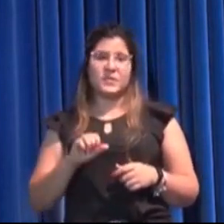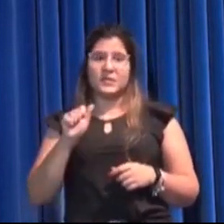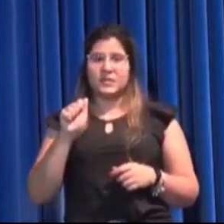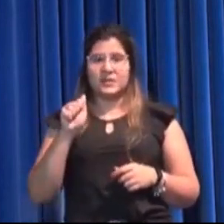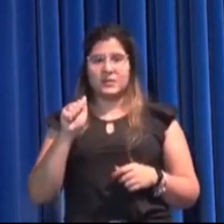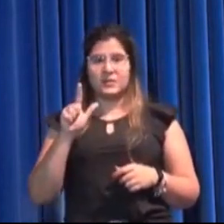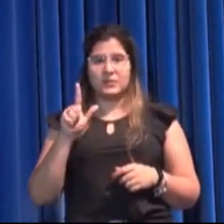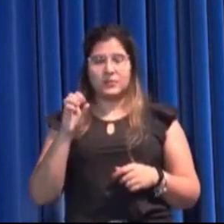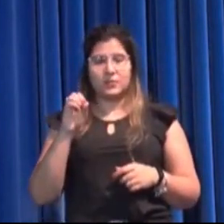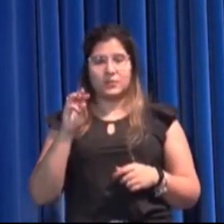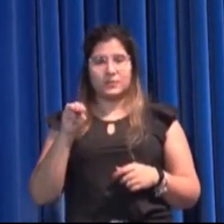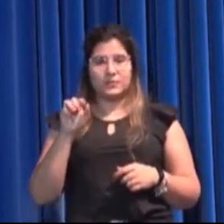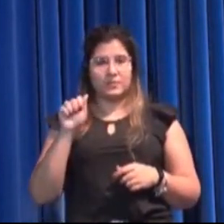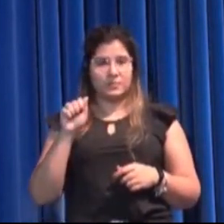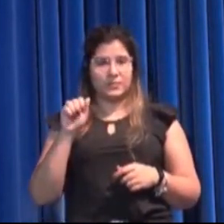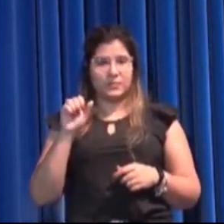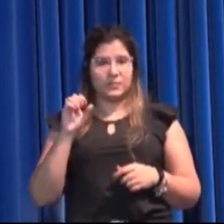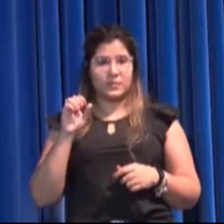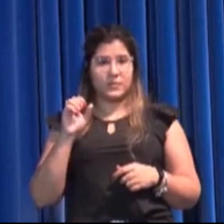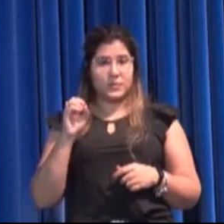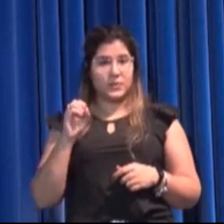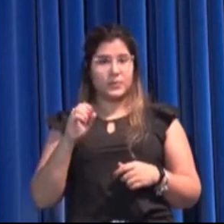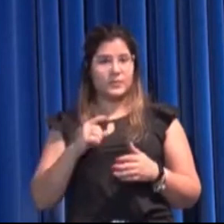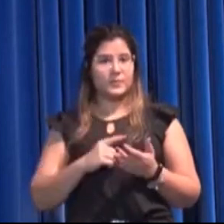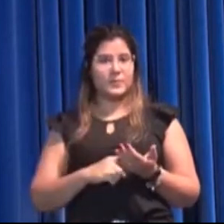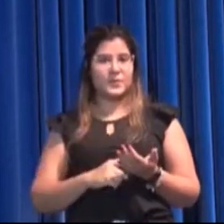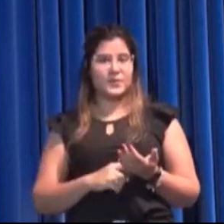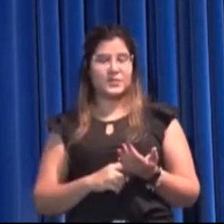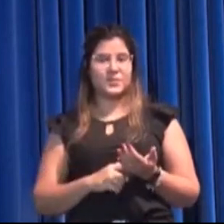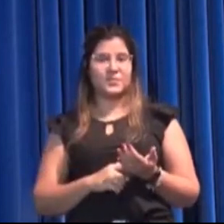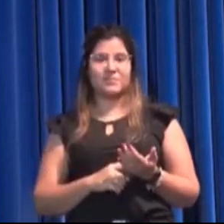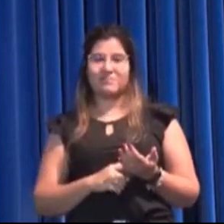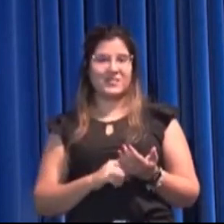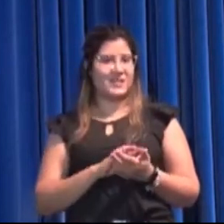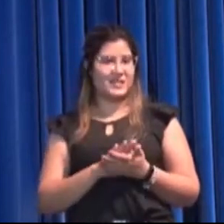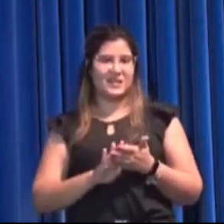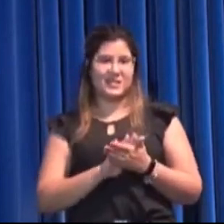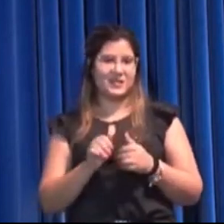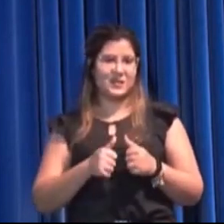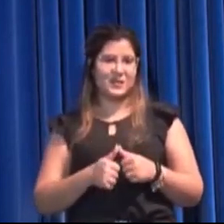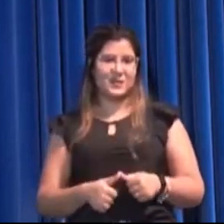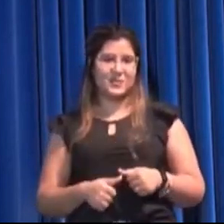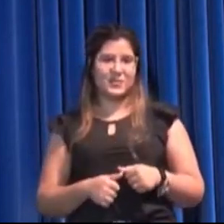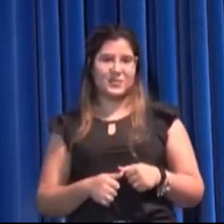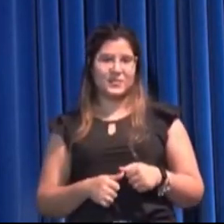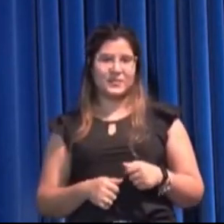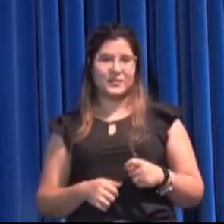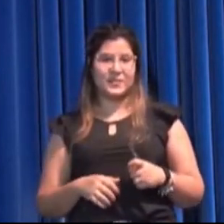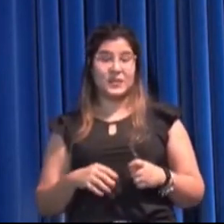a resposta de Deus, logo após que Salomão